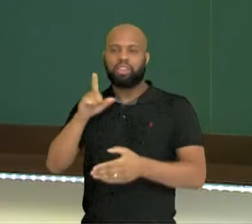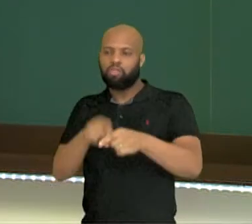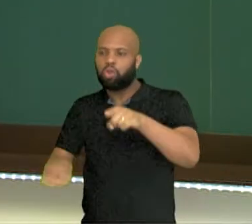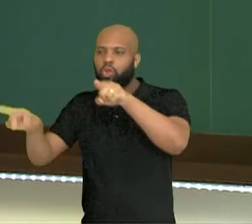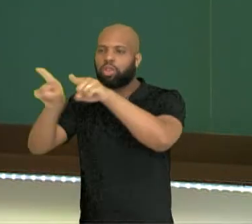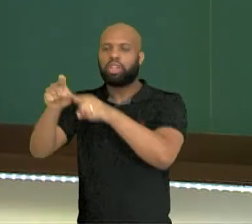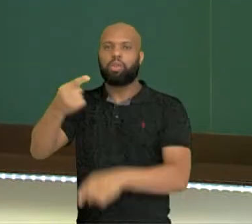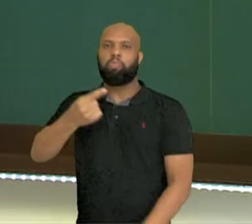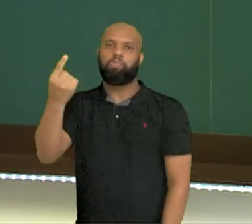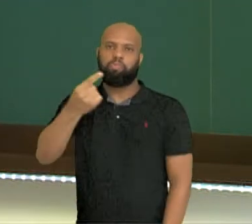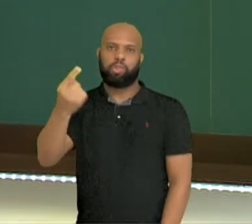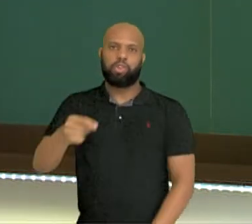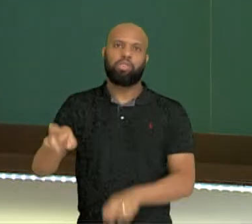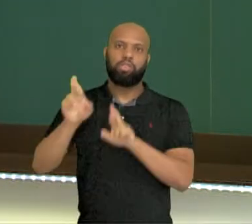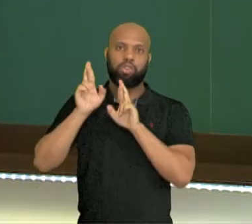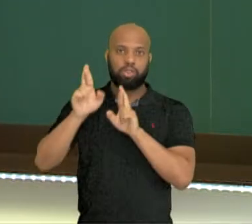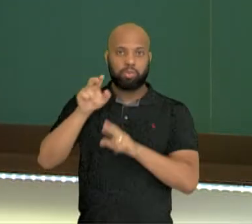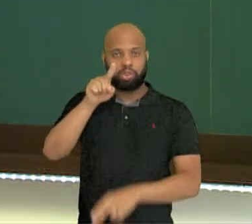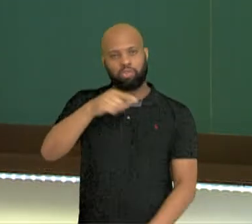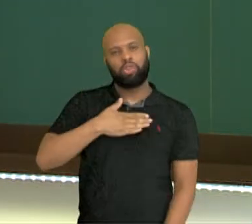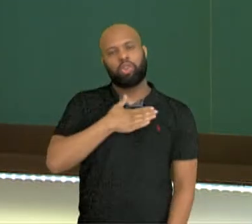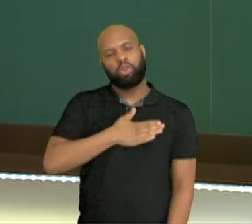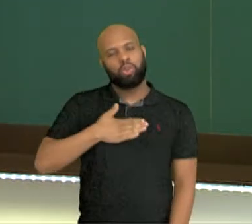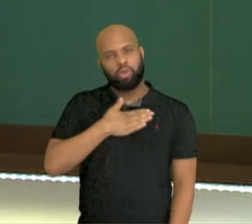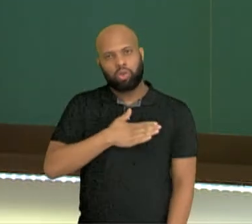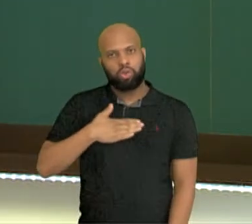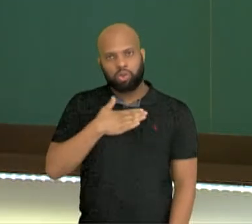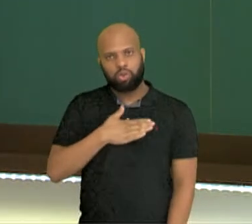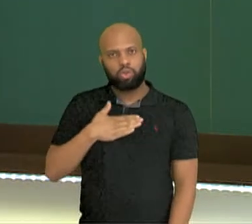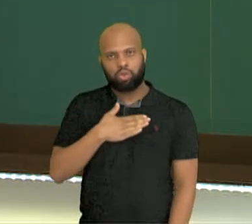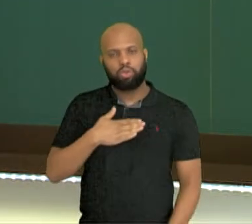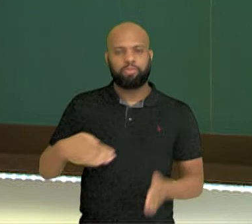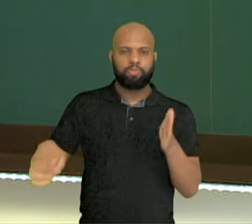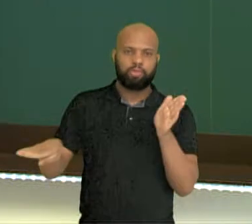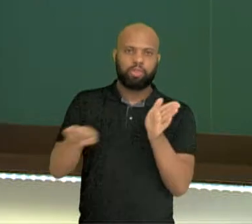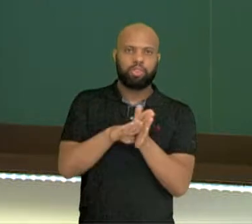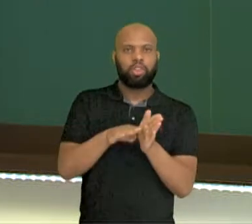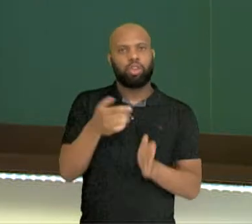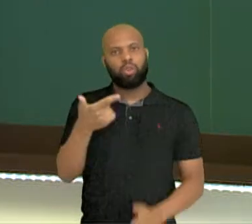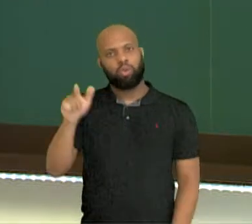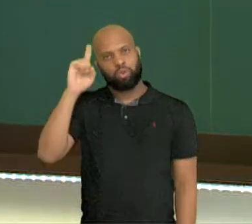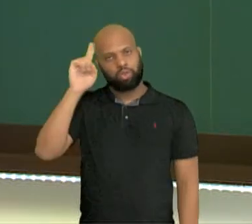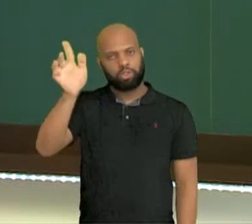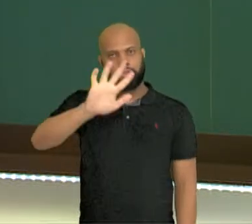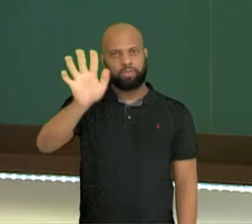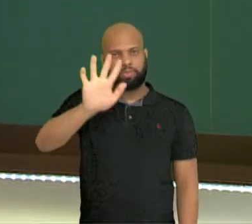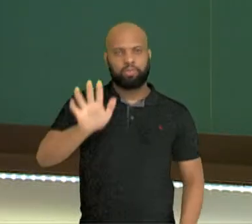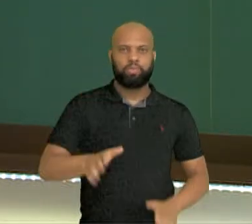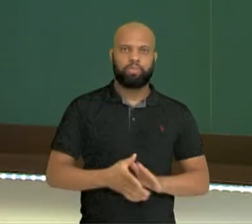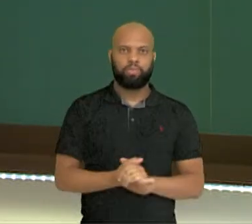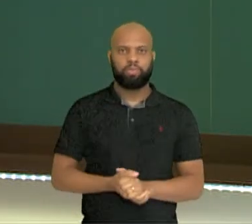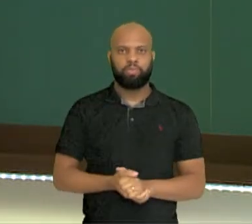redução de ângulos ao primeiro quadrante para a resolução de exercícios. Espero que vocês tenham gostado. Até breve!